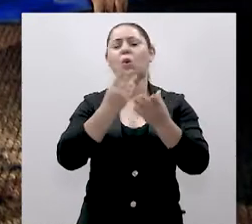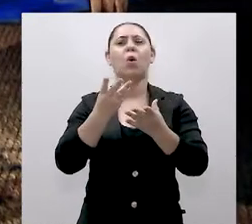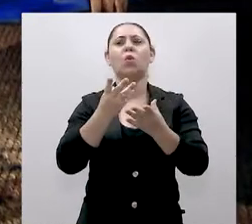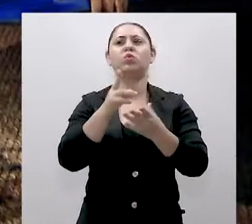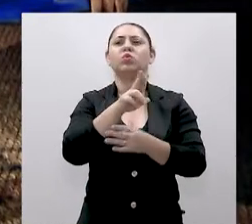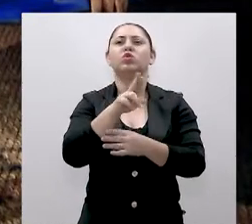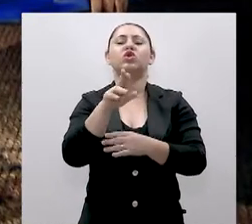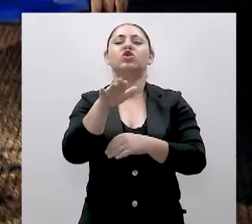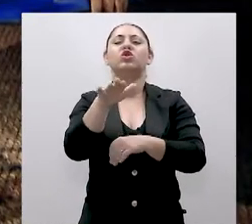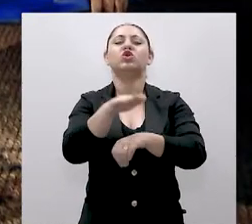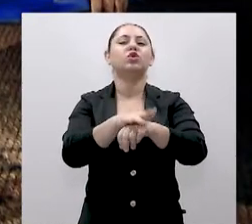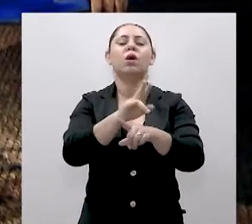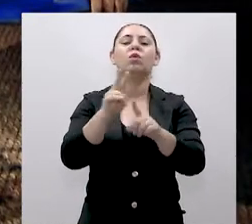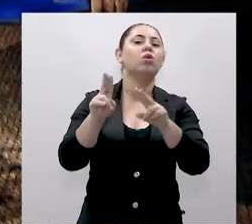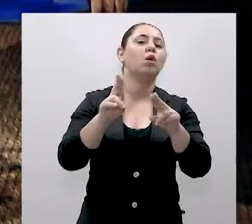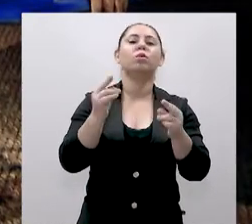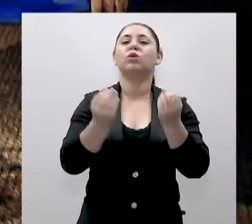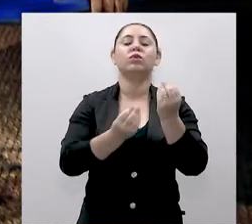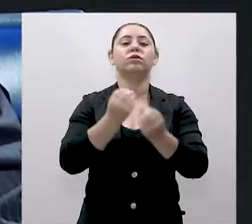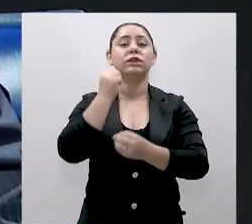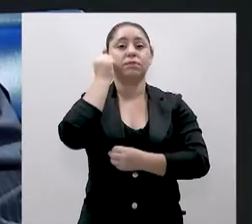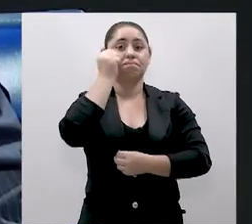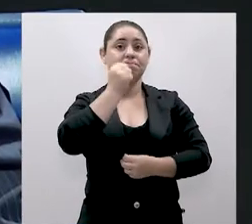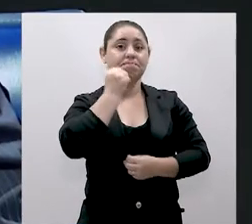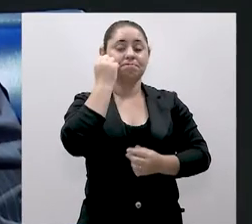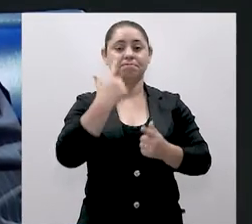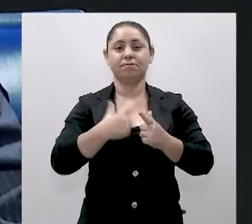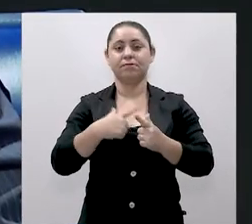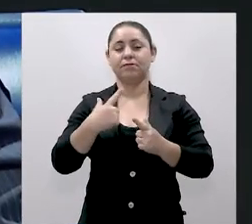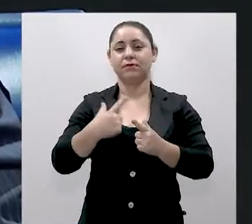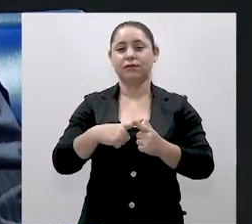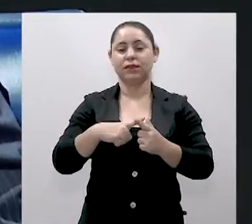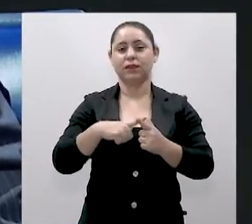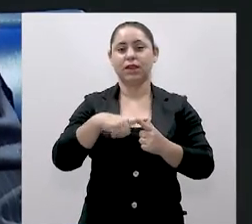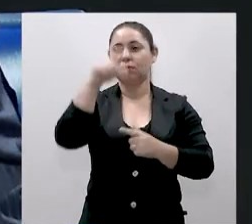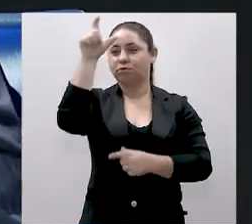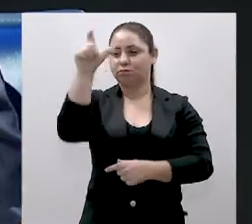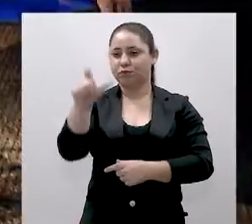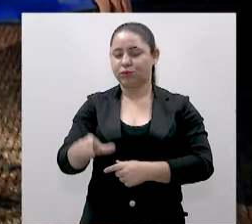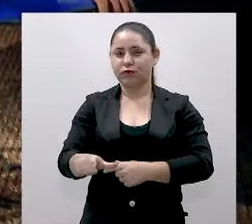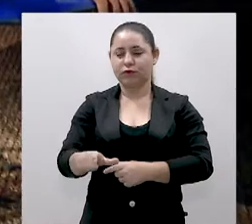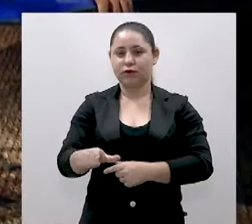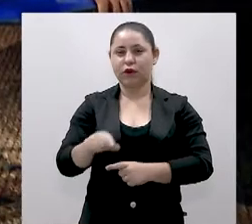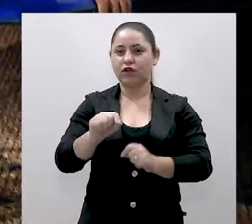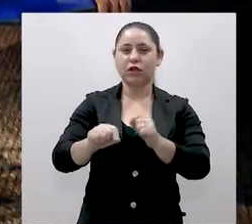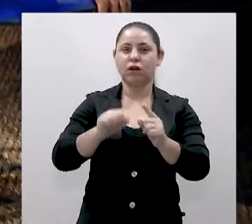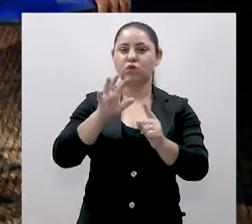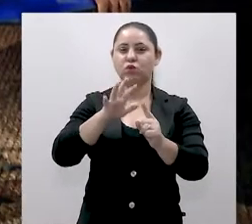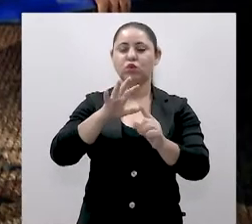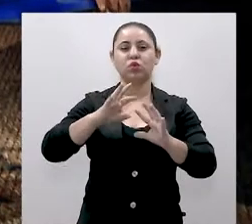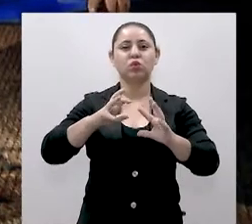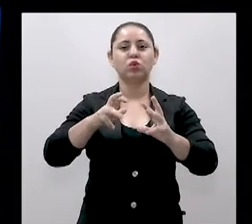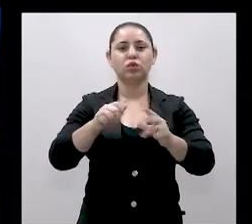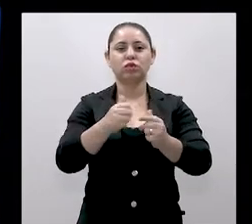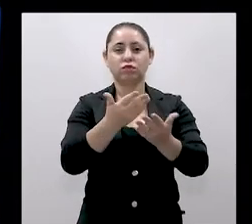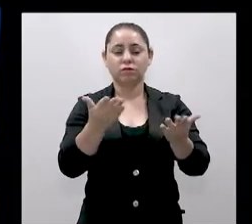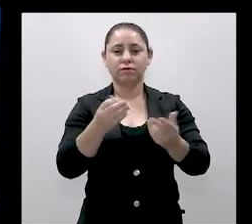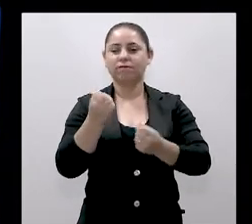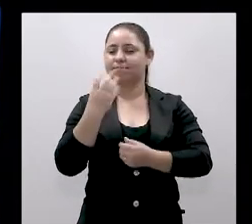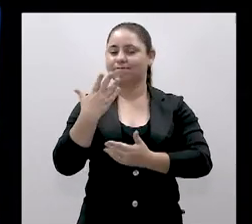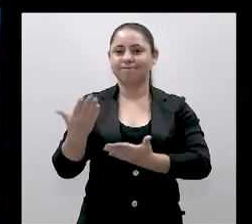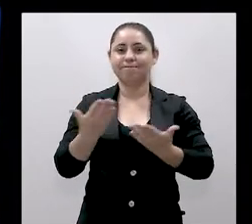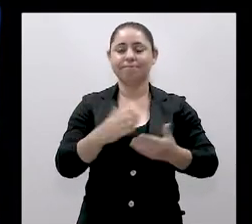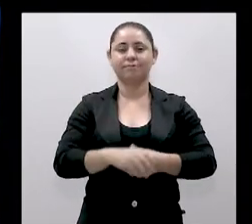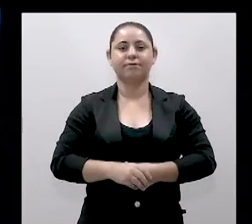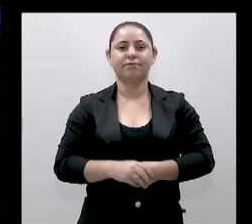sua trajetória chamado Senador Não é porque eu a figura que encantou todos nós aconteceu a dor tudo bem Bem vindo antes e